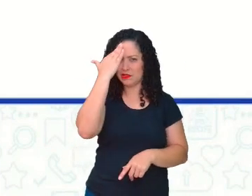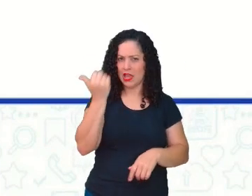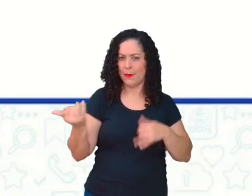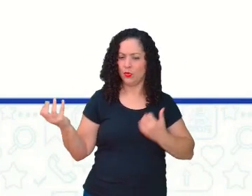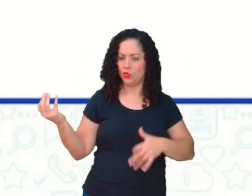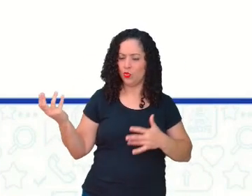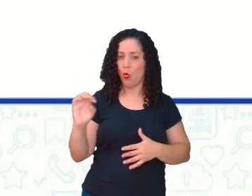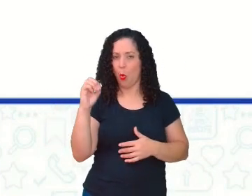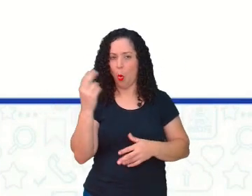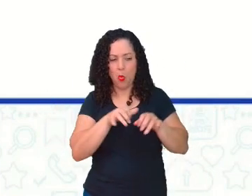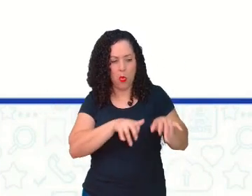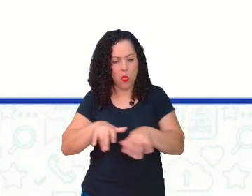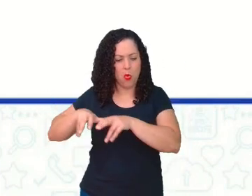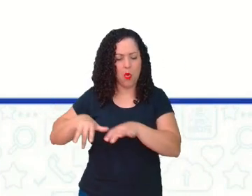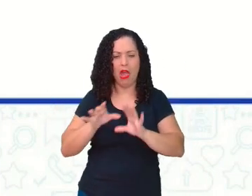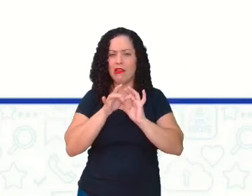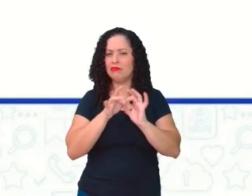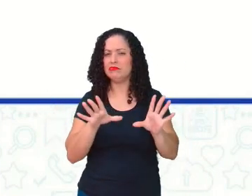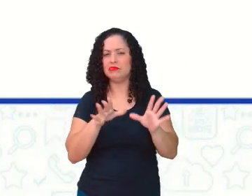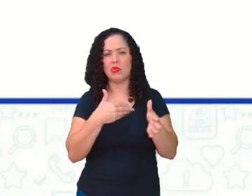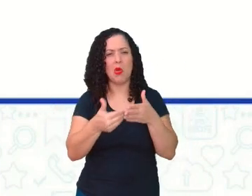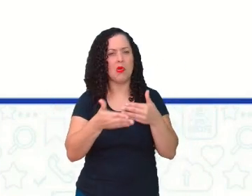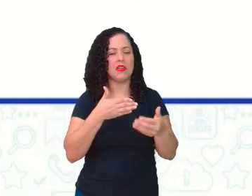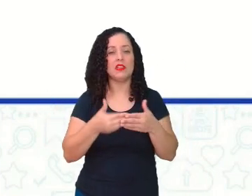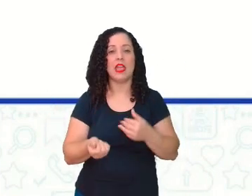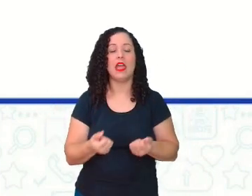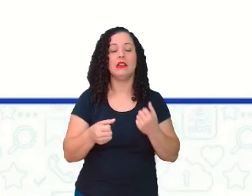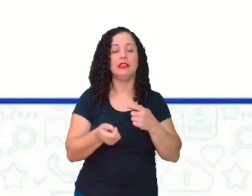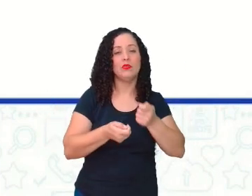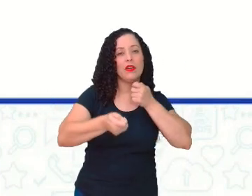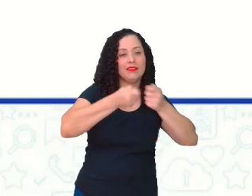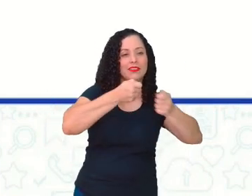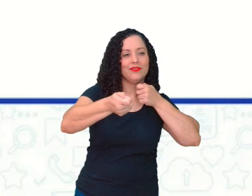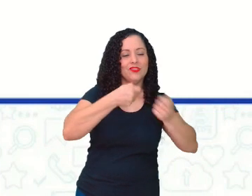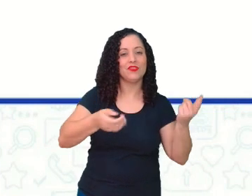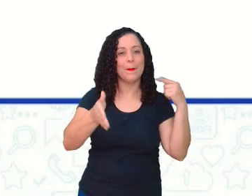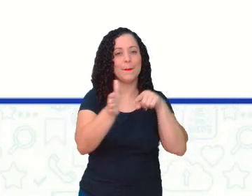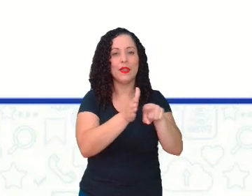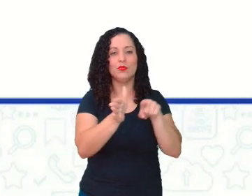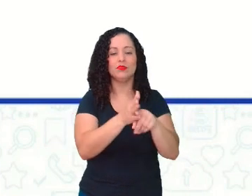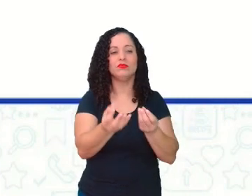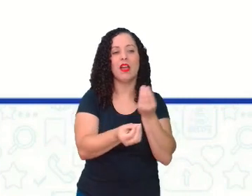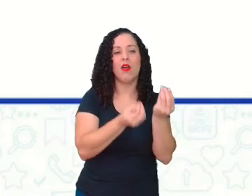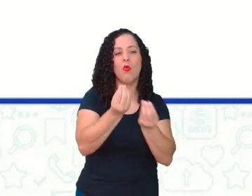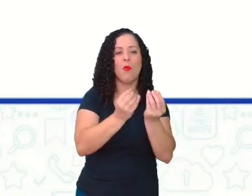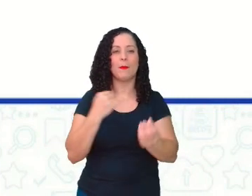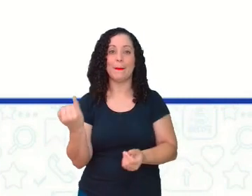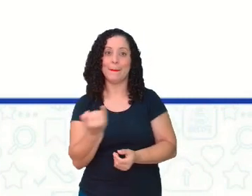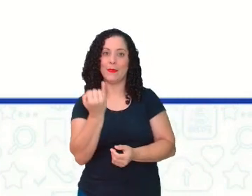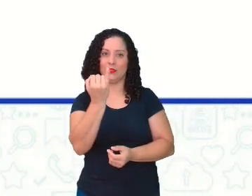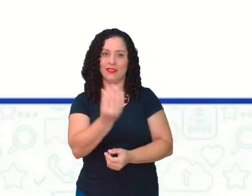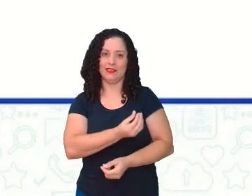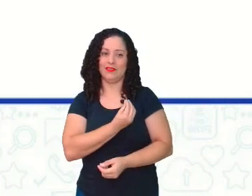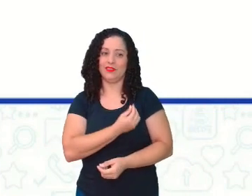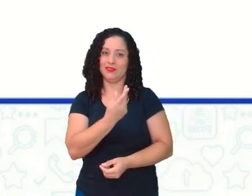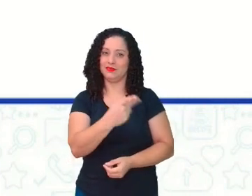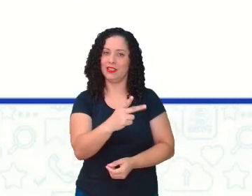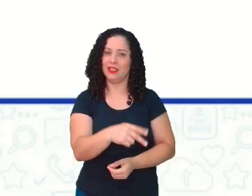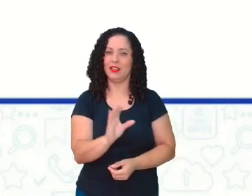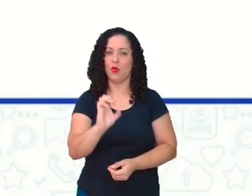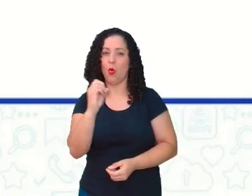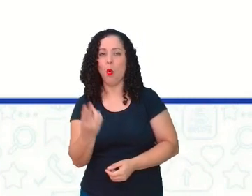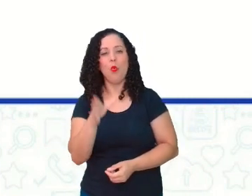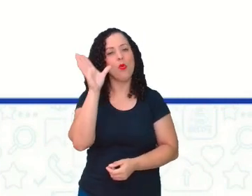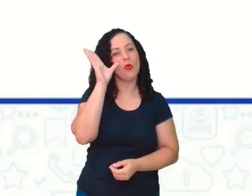musical, faça uma entrevista, procure saber como essa atividade é importante na vida dele, e tantas outras coisas que você tenha curiosidade